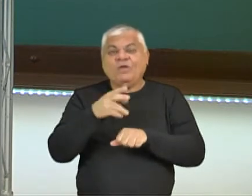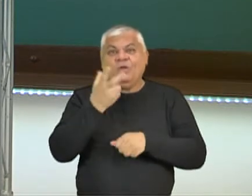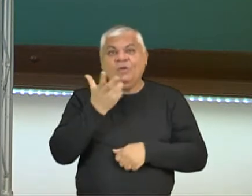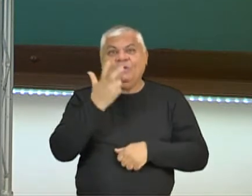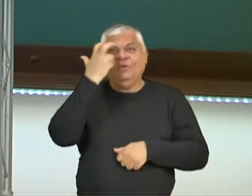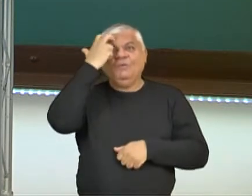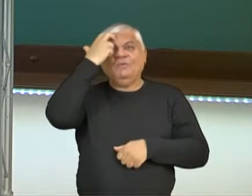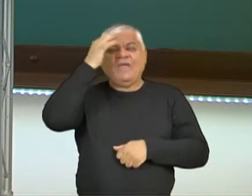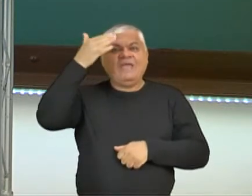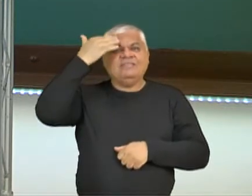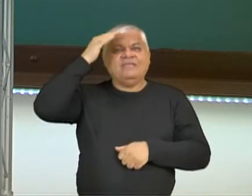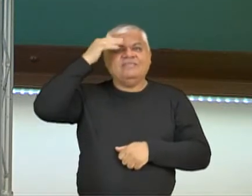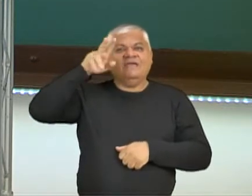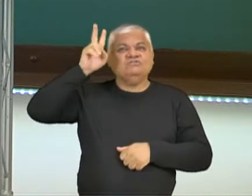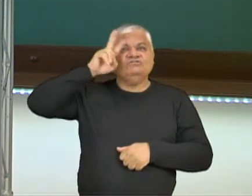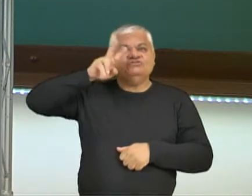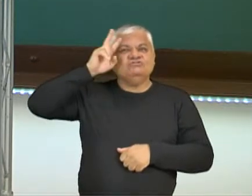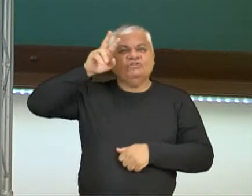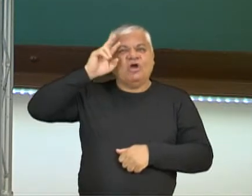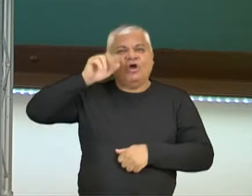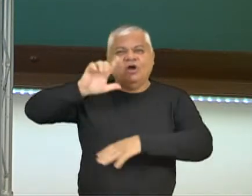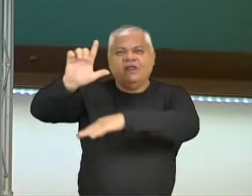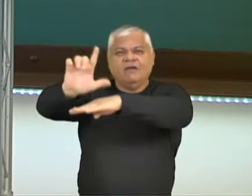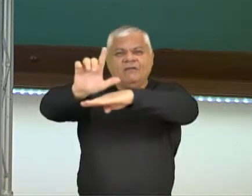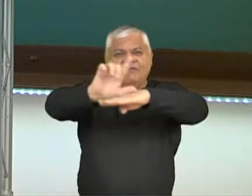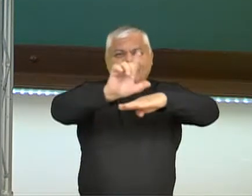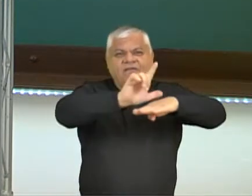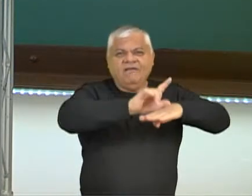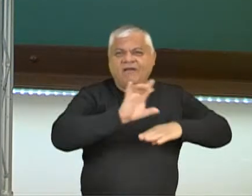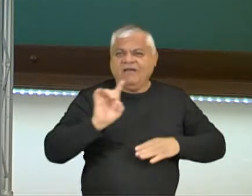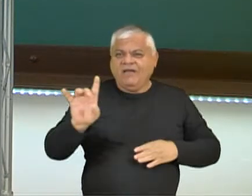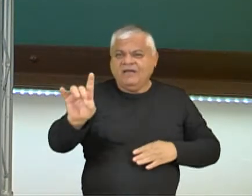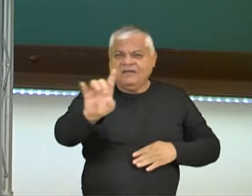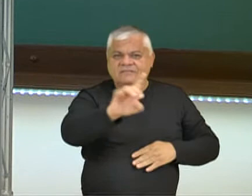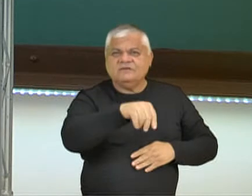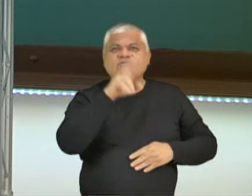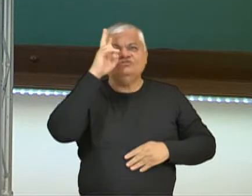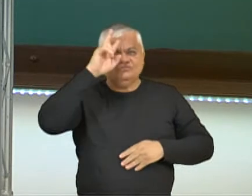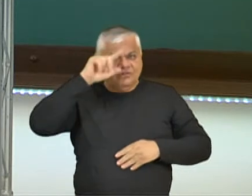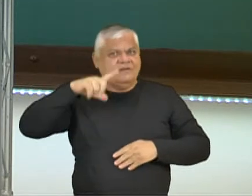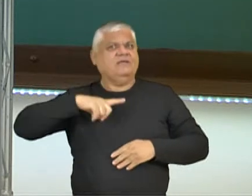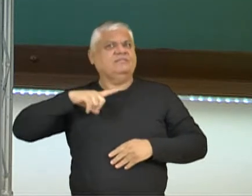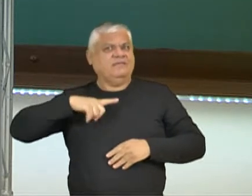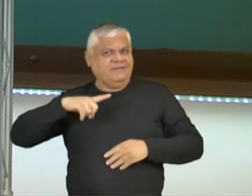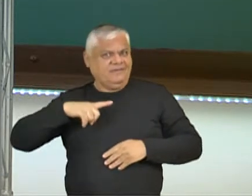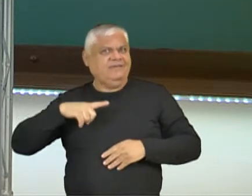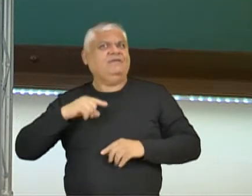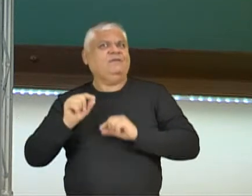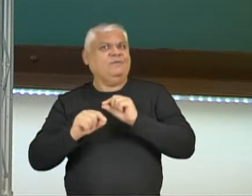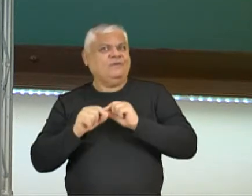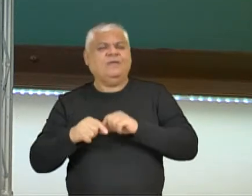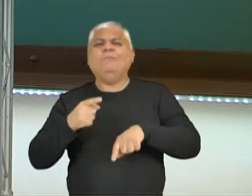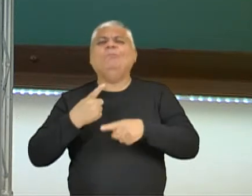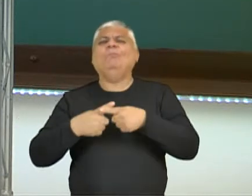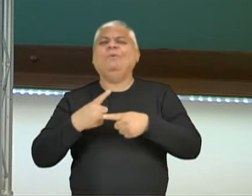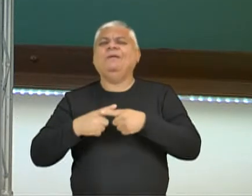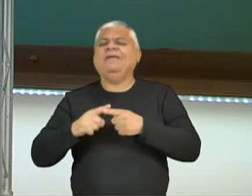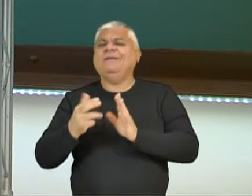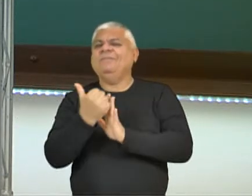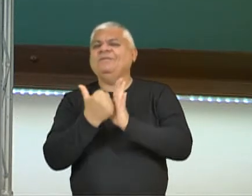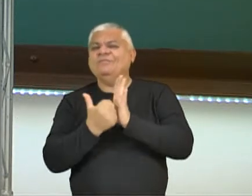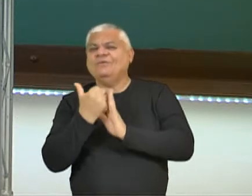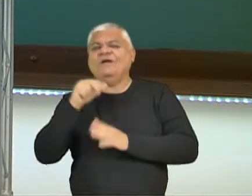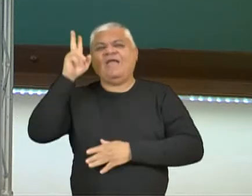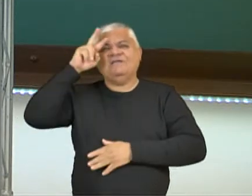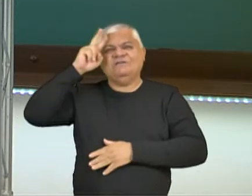entender a história de cada obra, né? Porque cada pintor tem uma história por trás daquele quadro. Então é interessante a gente conhecer. Não tem